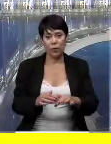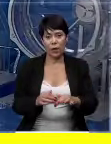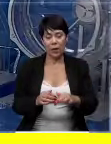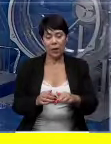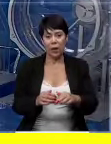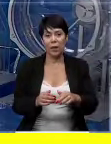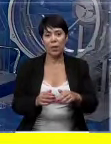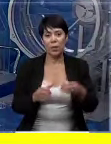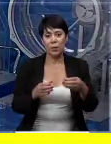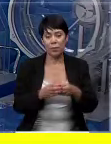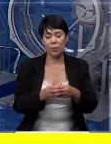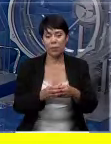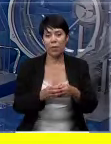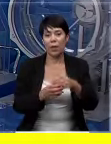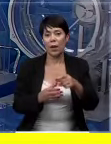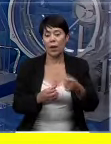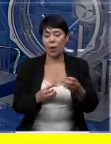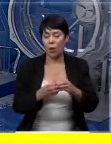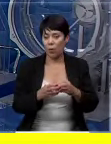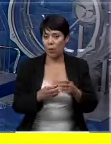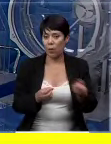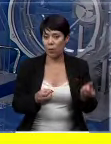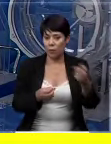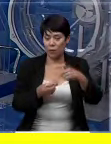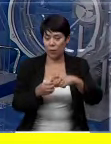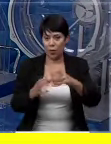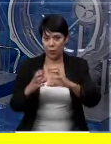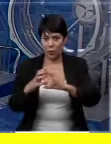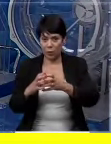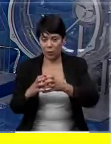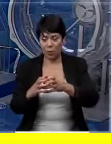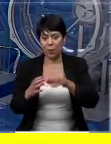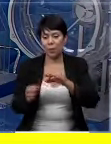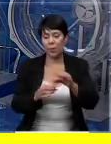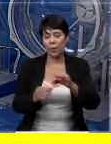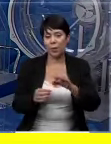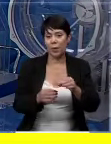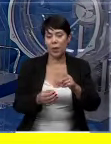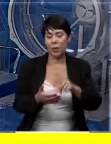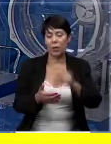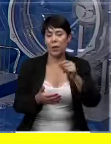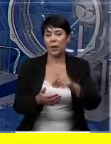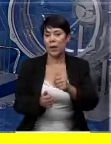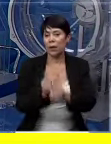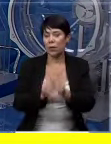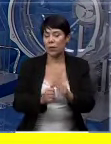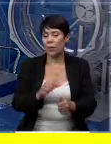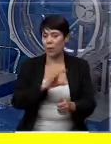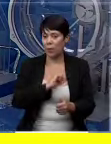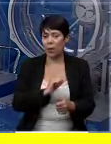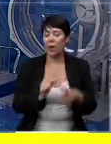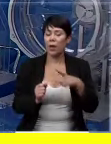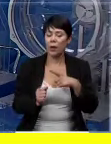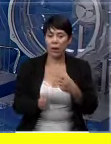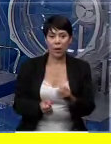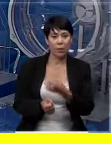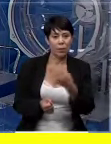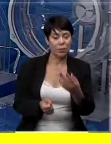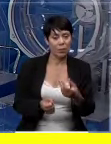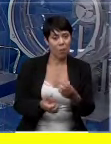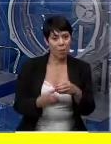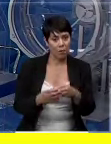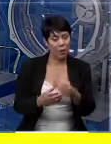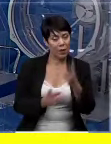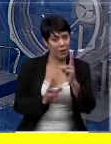sorteio das 7 dezenas da Time Mania, o globo será reabastecido para o sorteio do Time do Coração, que possui o mesmo universo de números